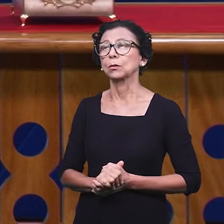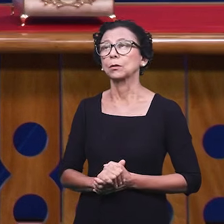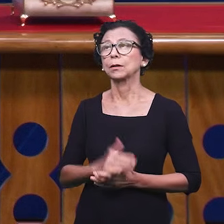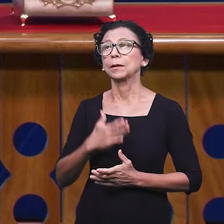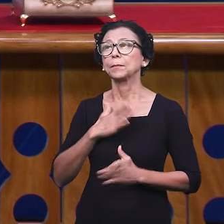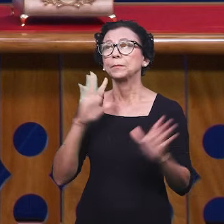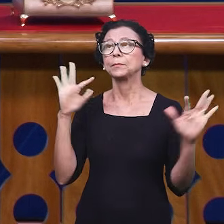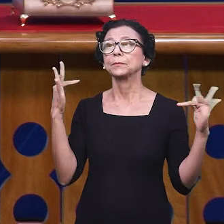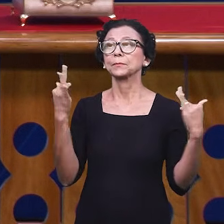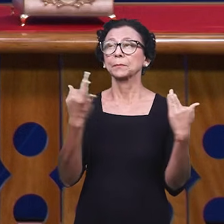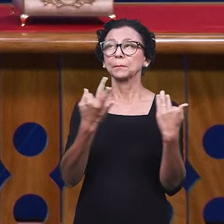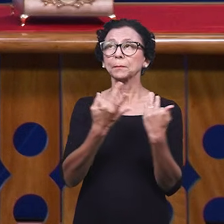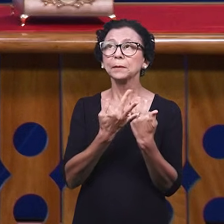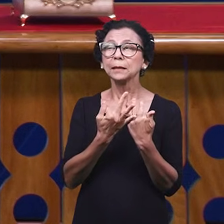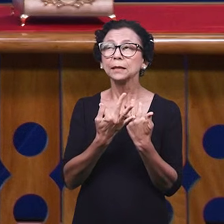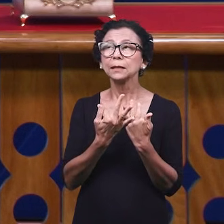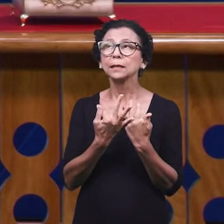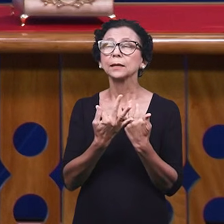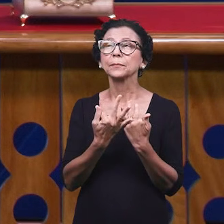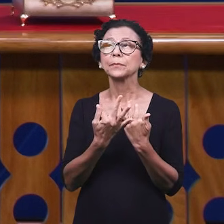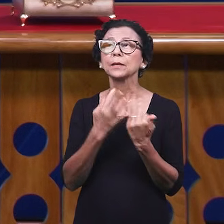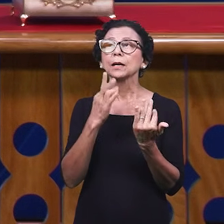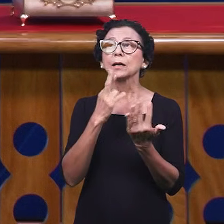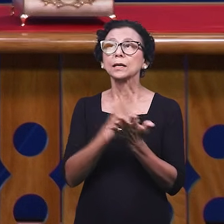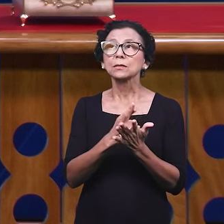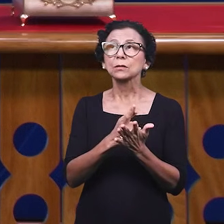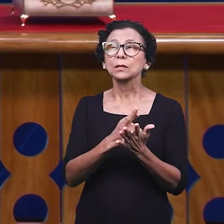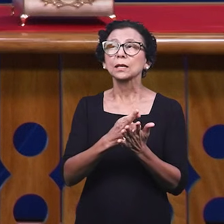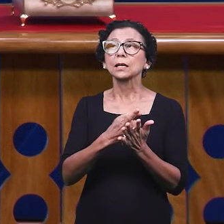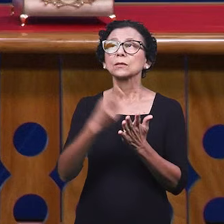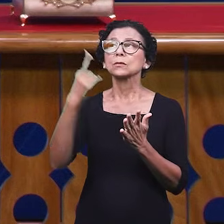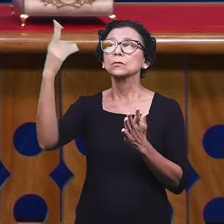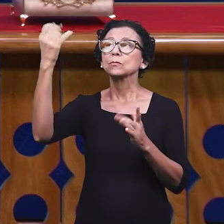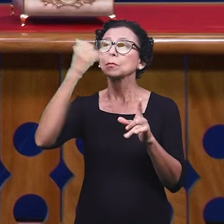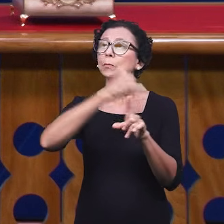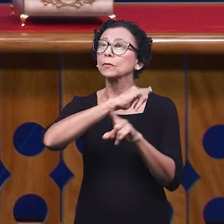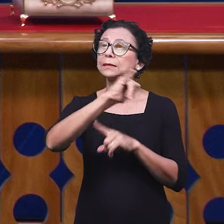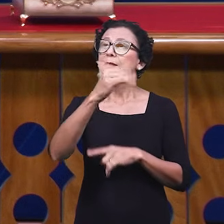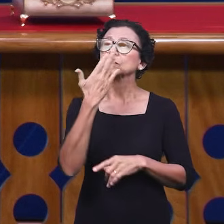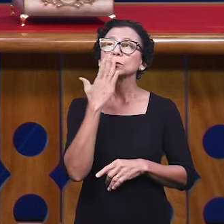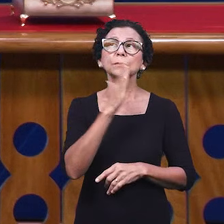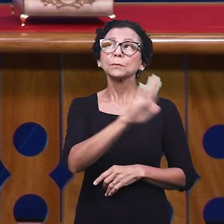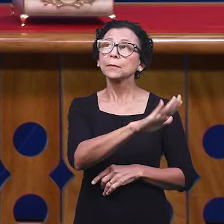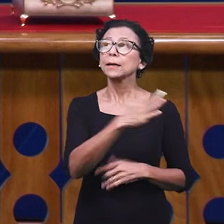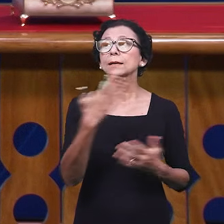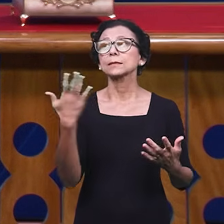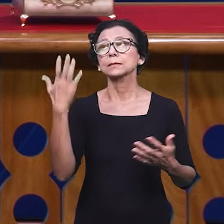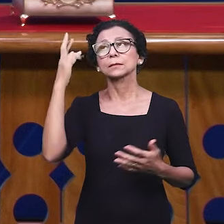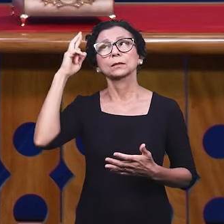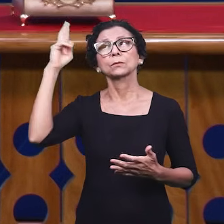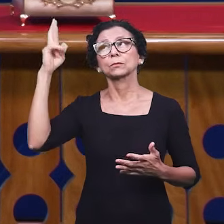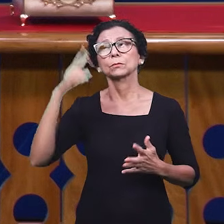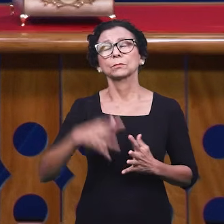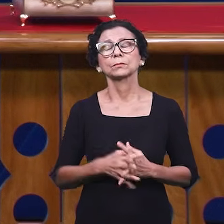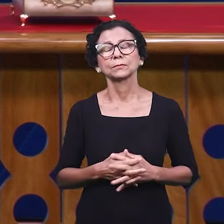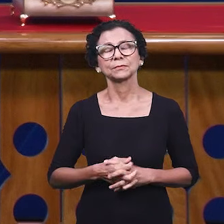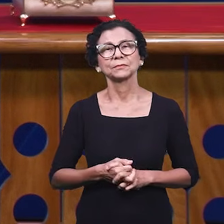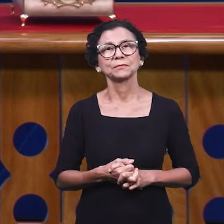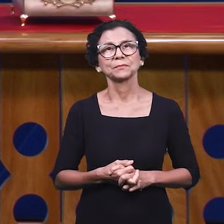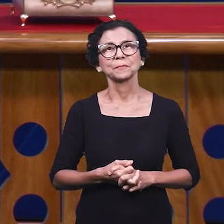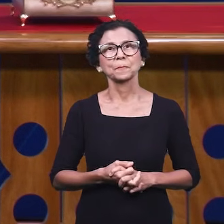de uma profecia, Senhor. E tem uma promessa sobre determinada pessoa, entra na presença do rei. Às vezes nós fazemos a